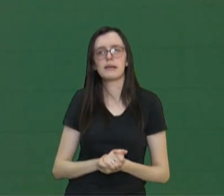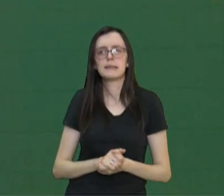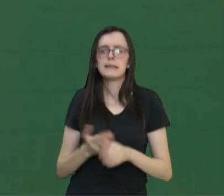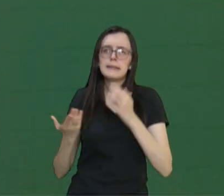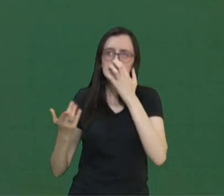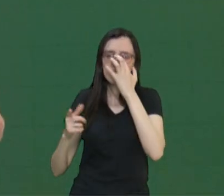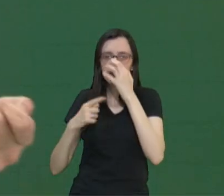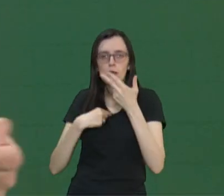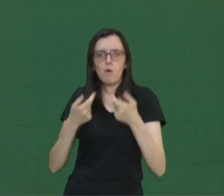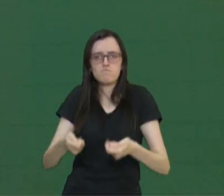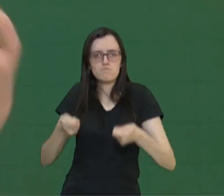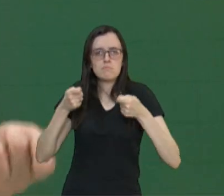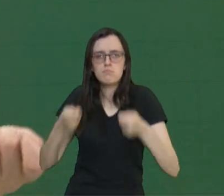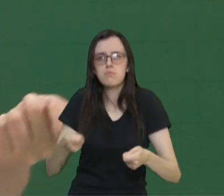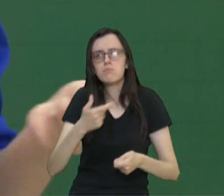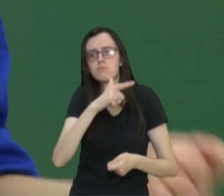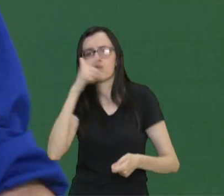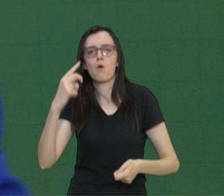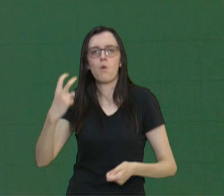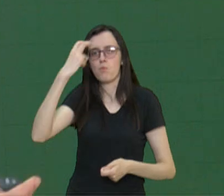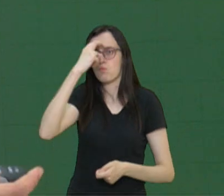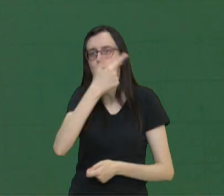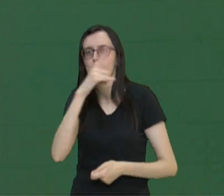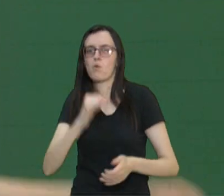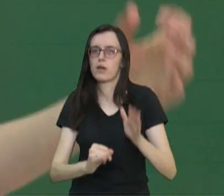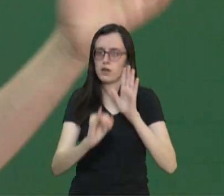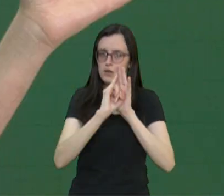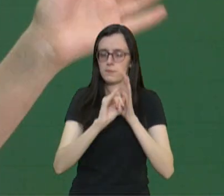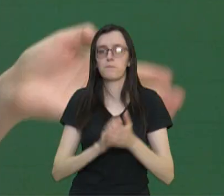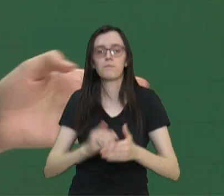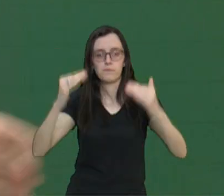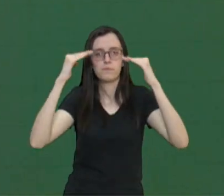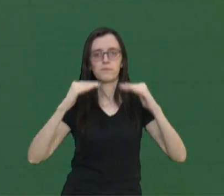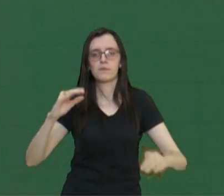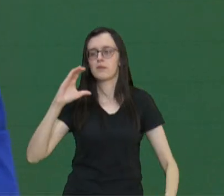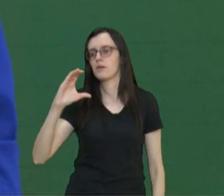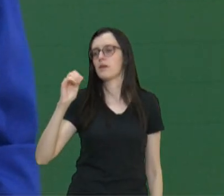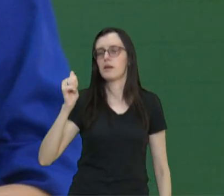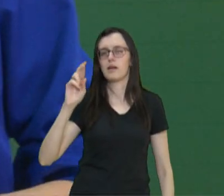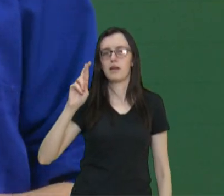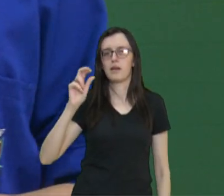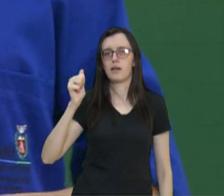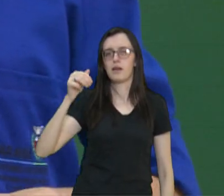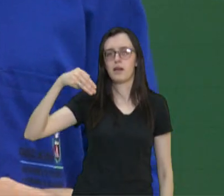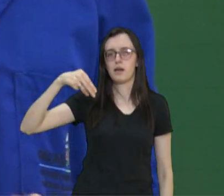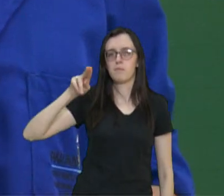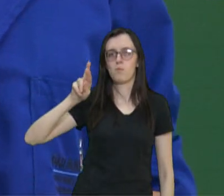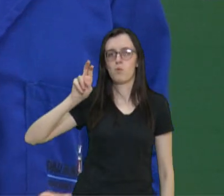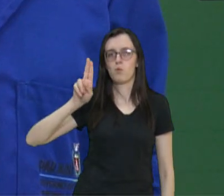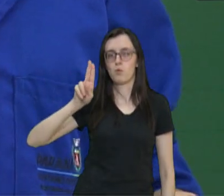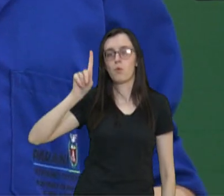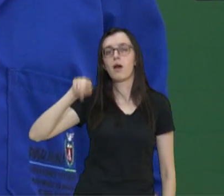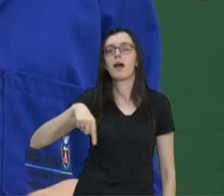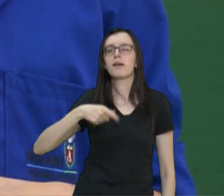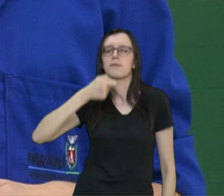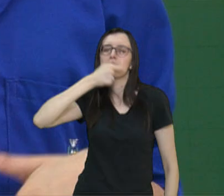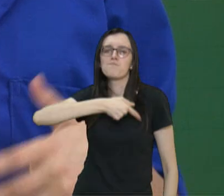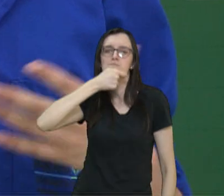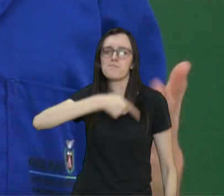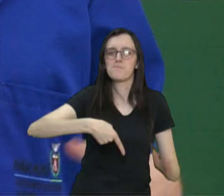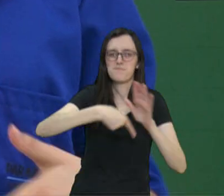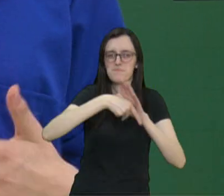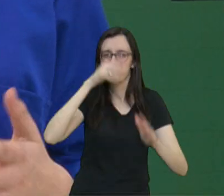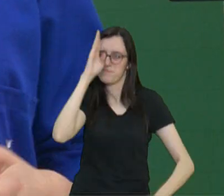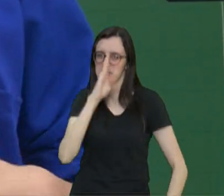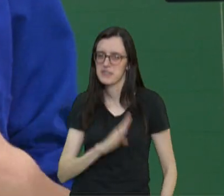impondo coisas sobre outras culturas, outras identidades, né. E o Caramuru, A Invenção do Brasil, é uma comédia brasileira e vai